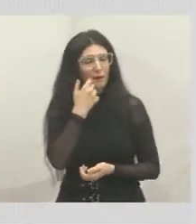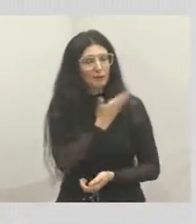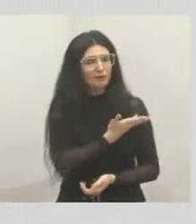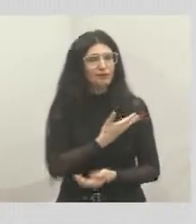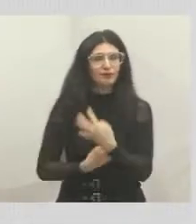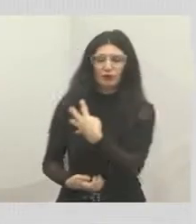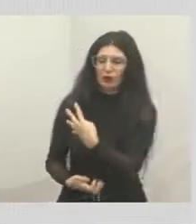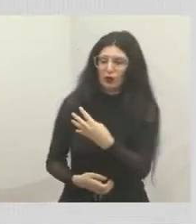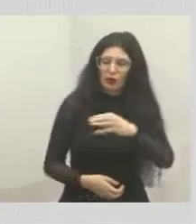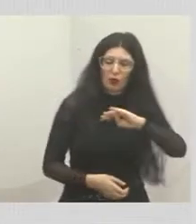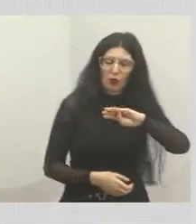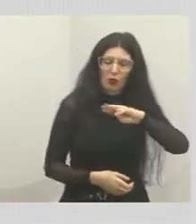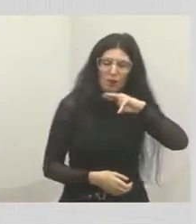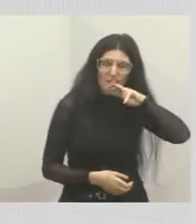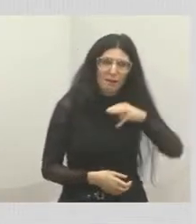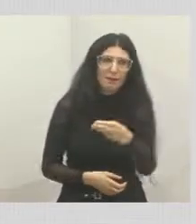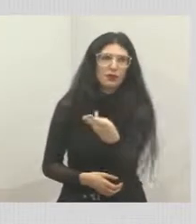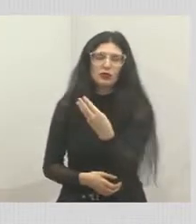de